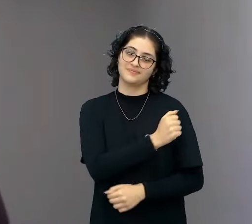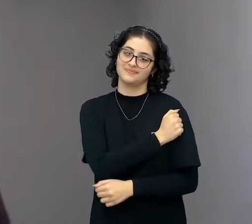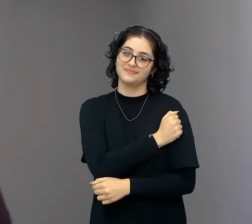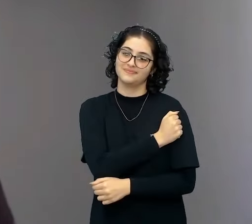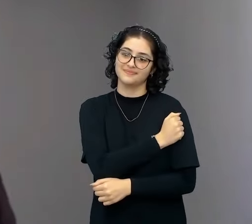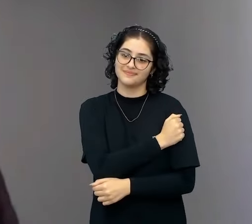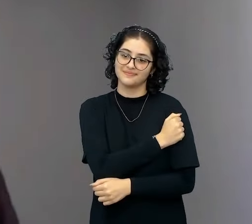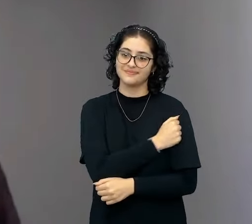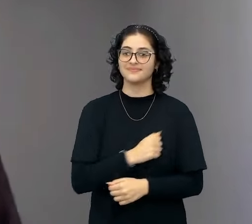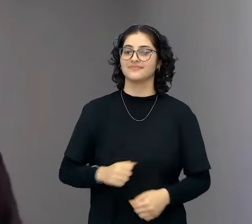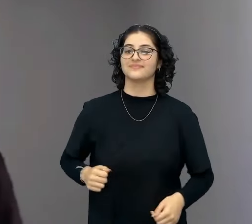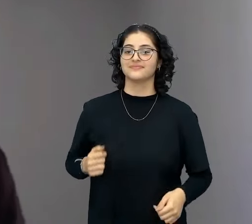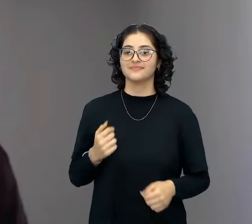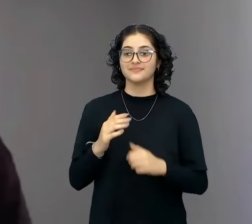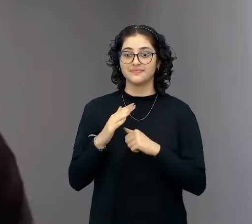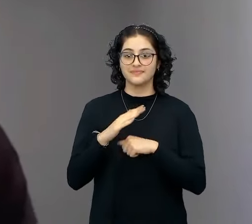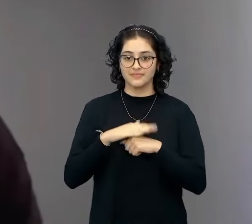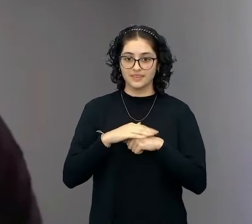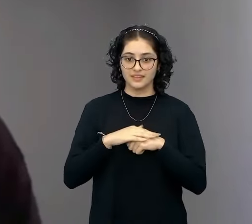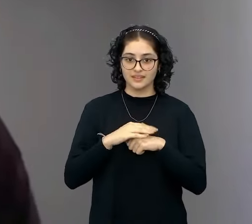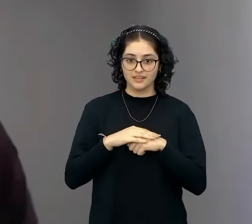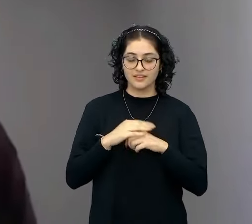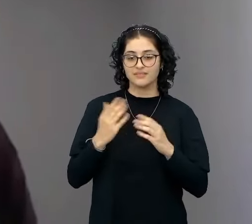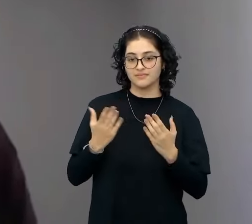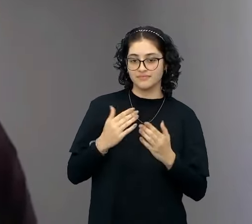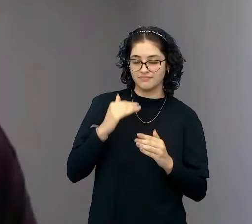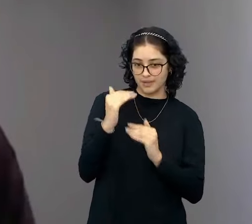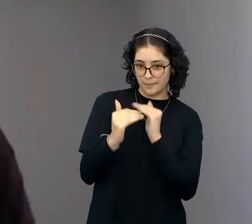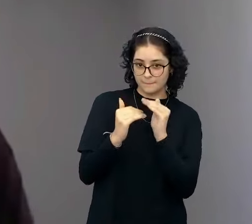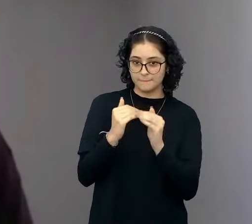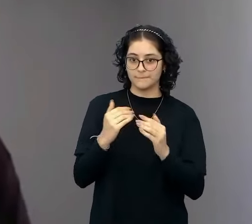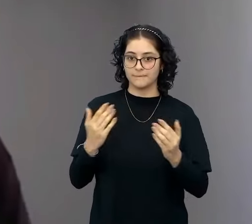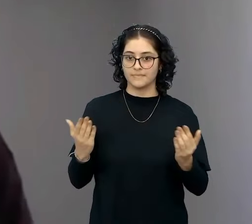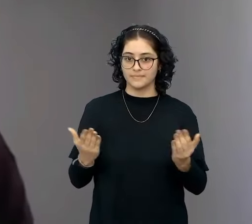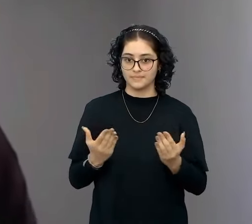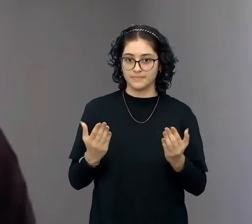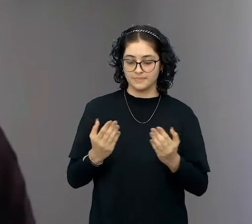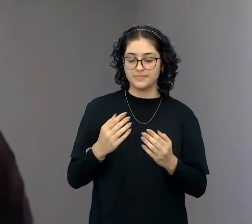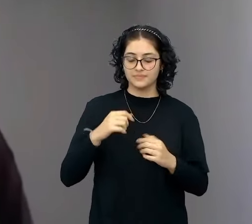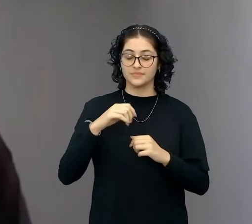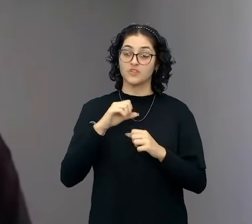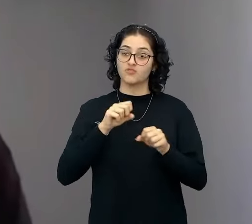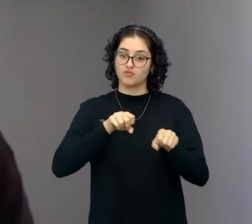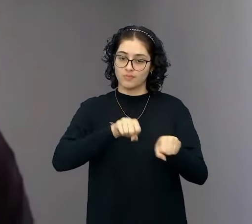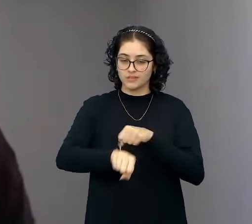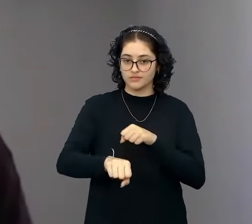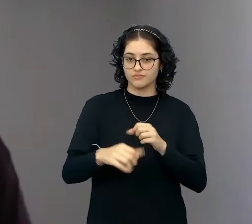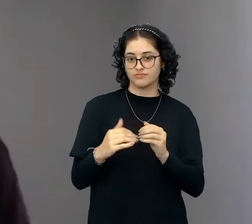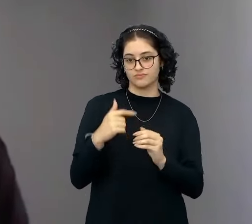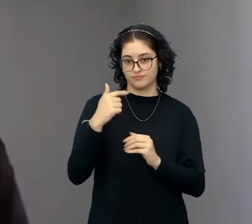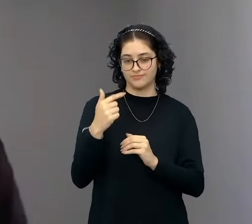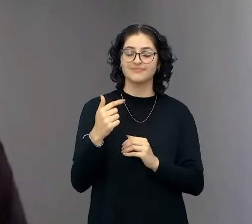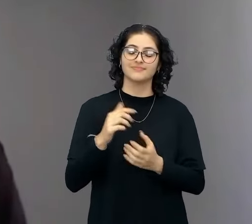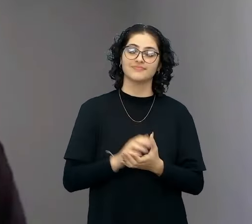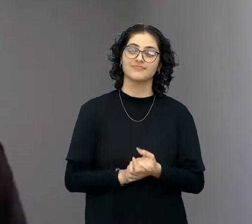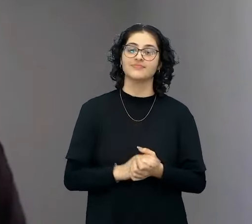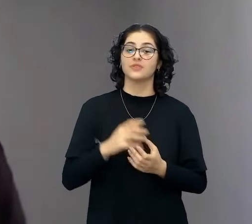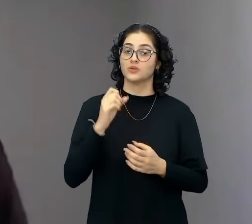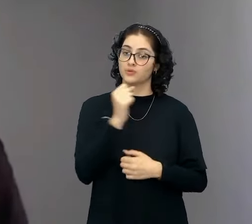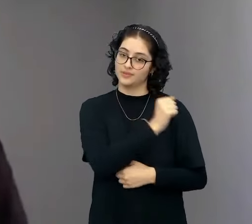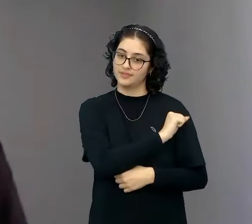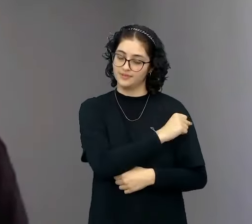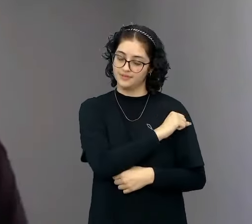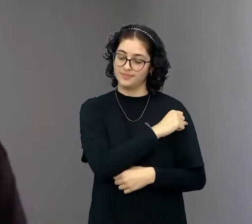ano. Eu faço a formação de etapa e hoje é a formação de ano série, então acompanho vocês, professores do 8º